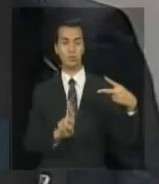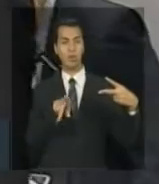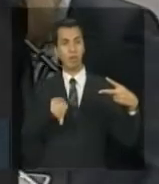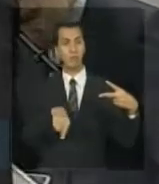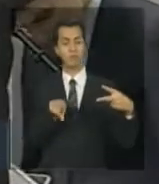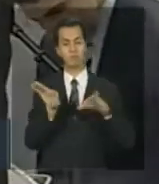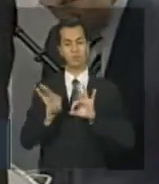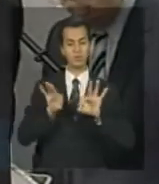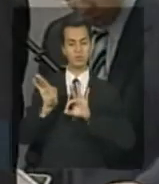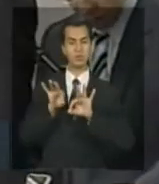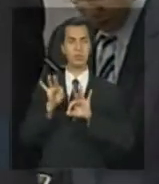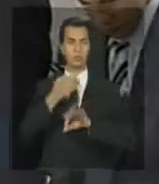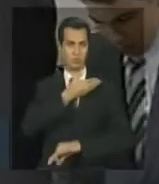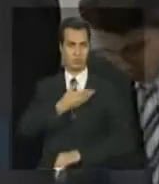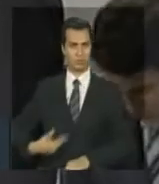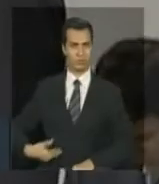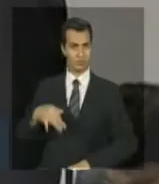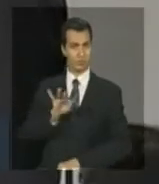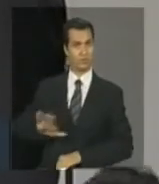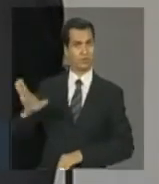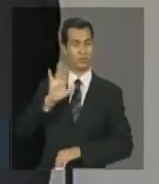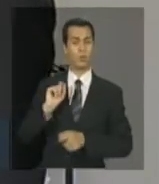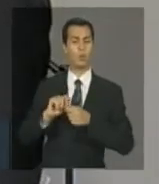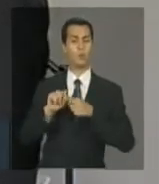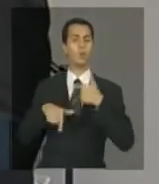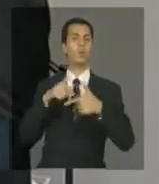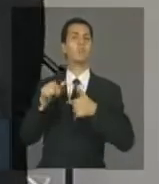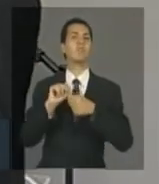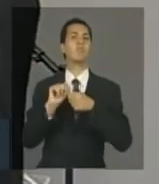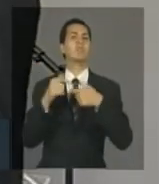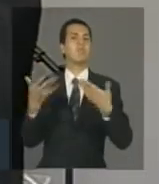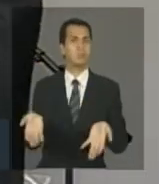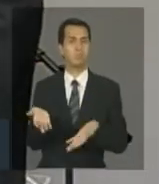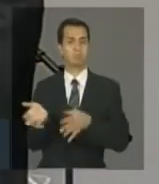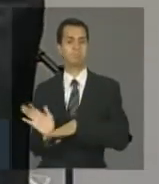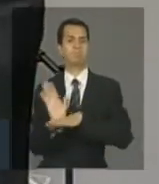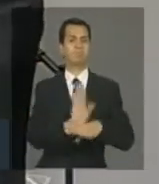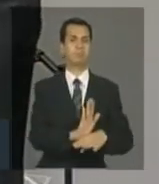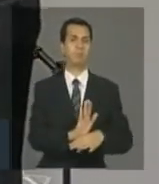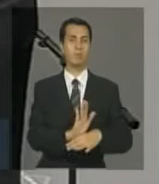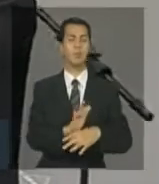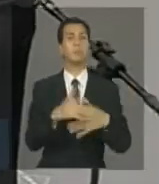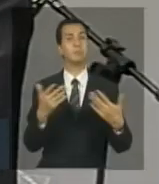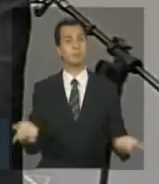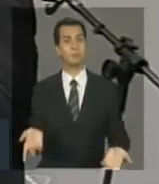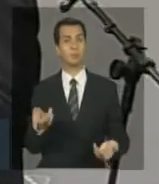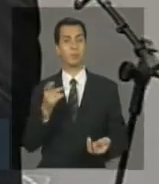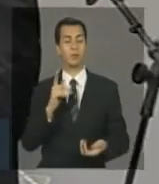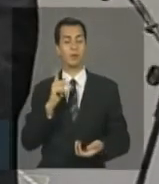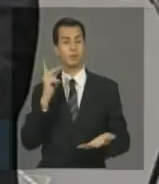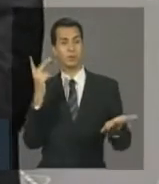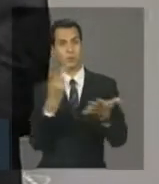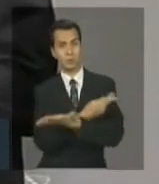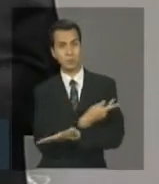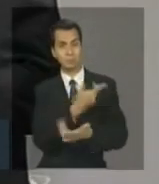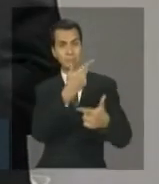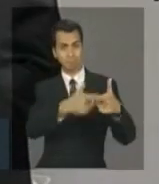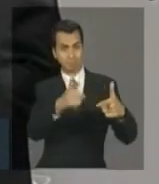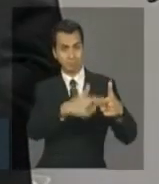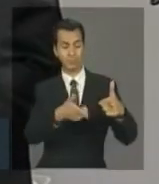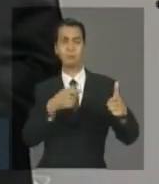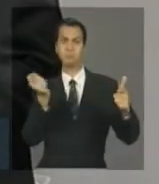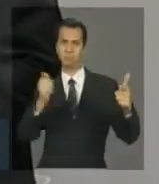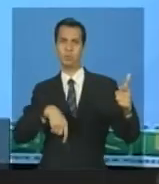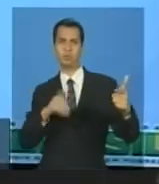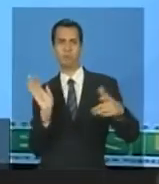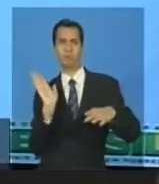especialmente do Governo Federal na intervenção a desastre de forma que a a resposta ela seja eficiente e